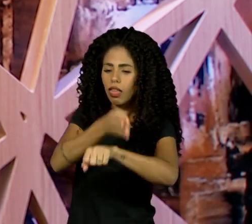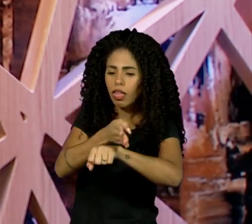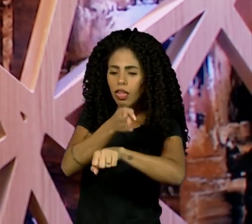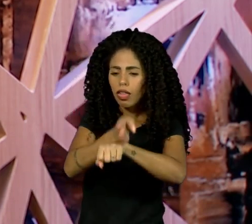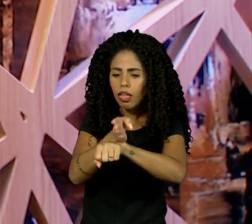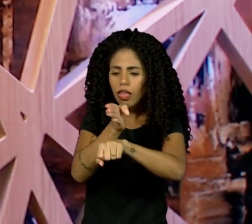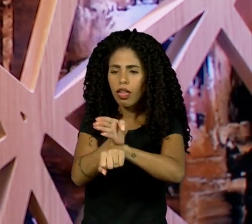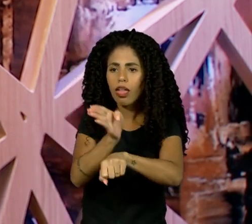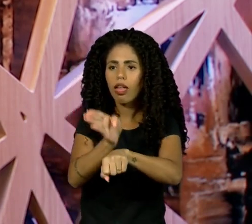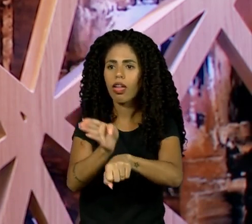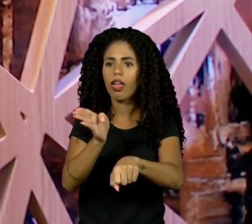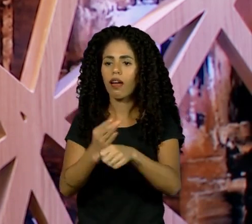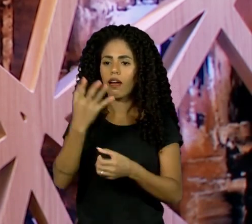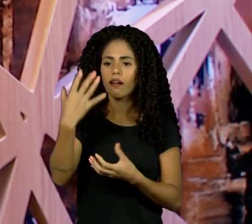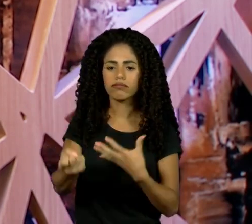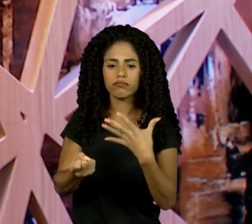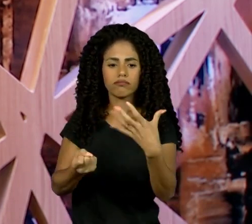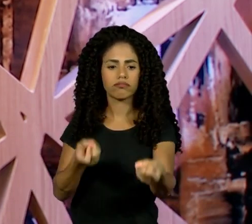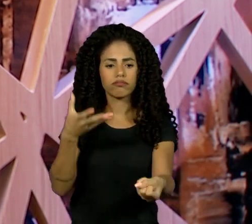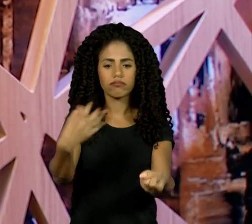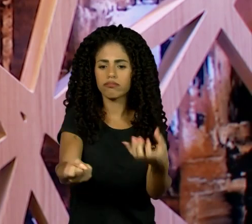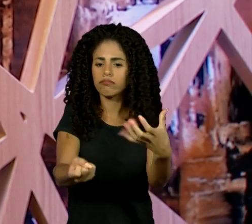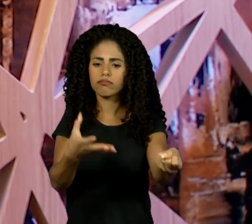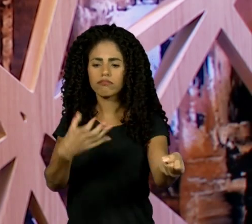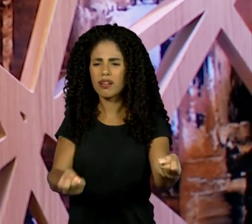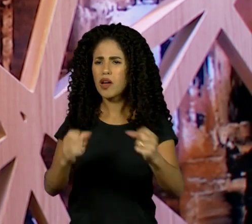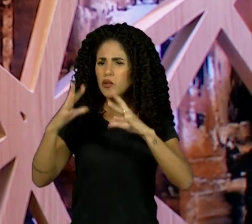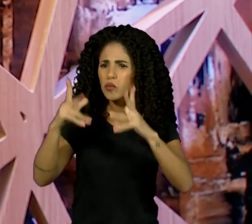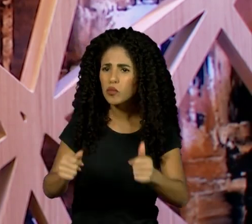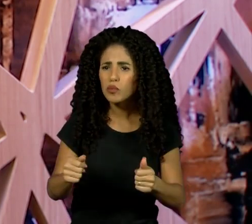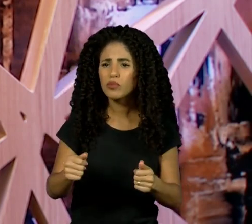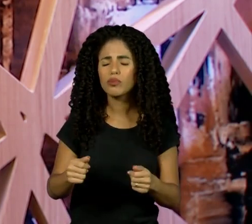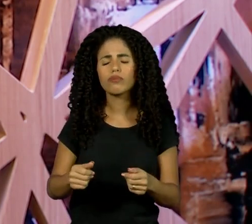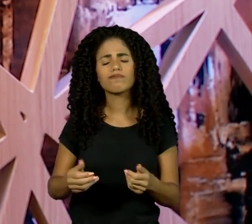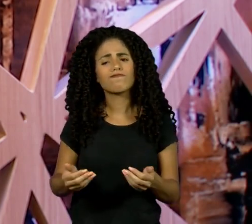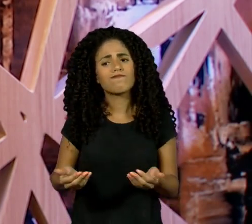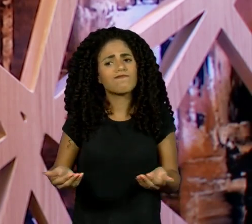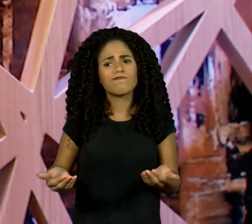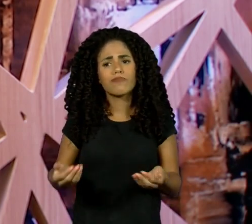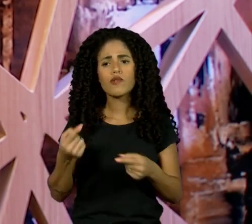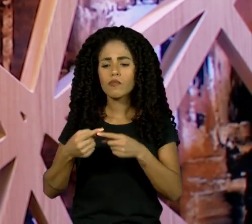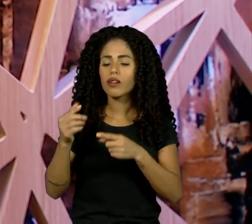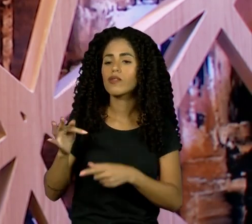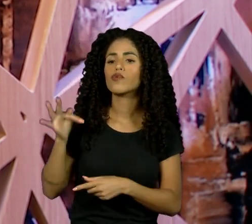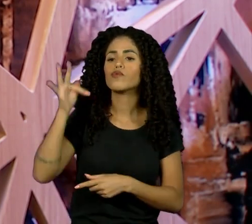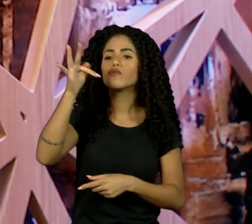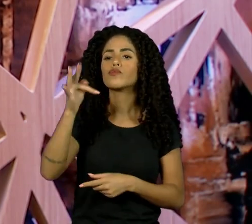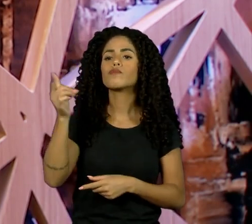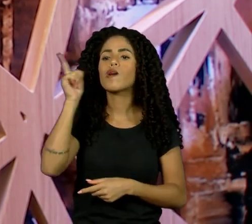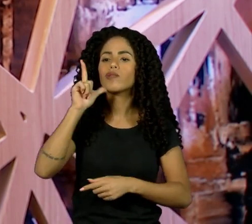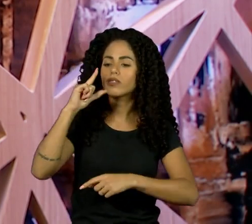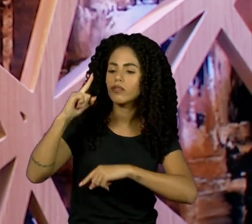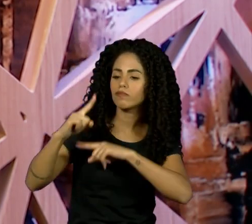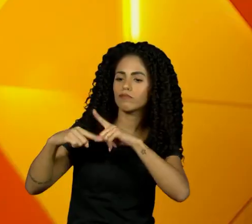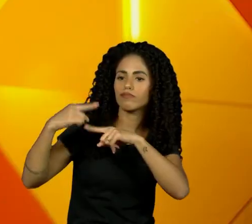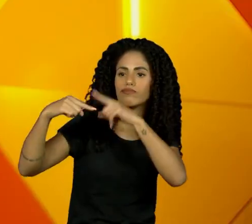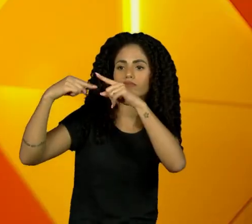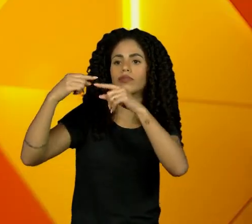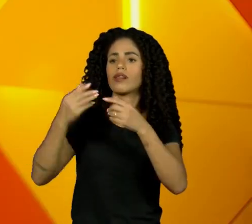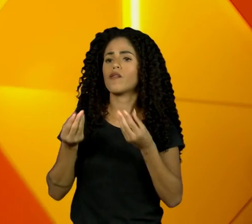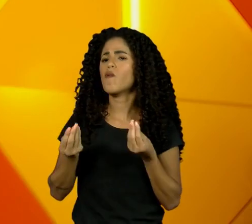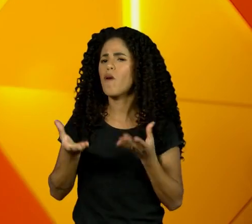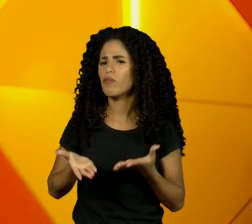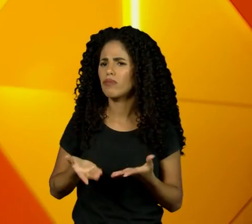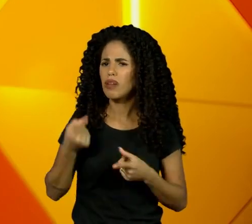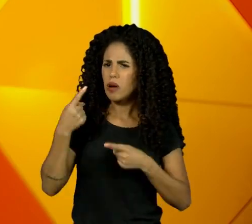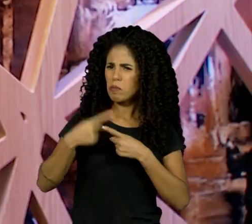estar disposto a aceitar determinada coisa para que futuramente você alcance os seus objetivos. Por que